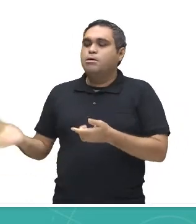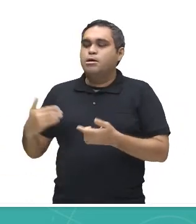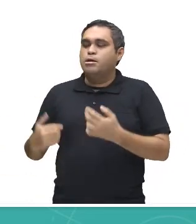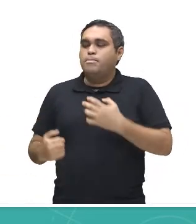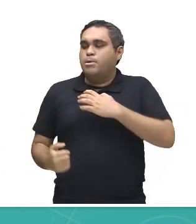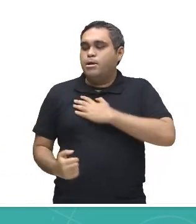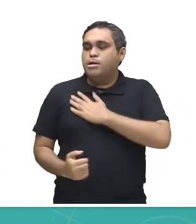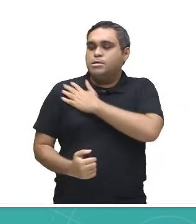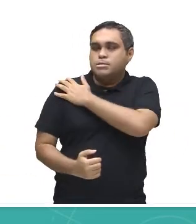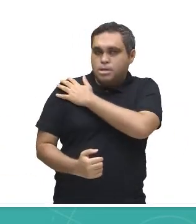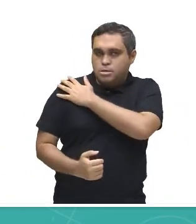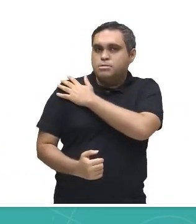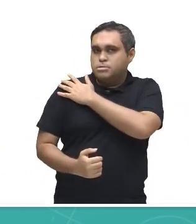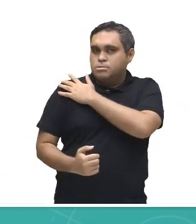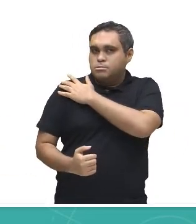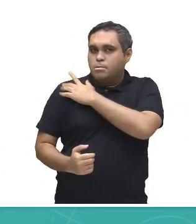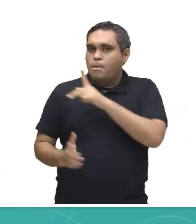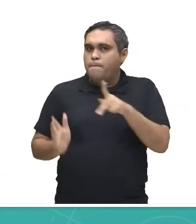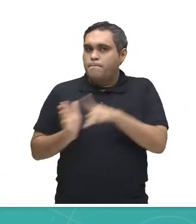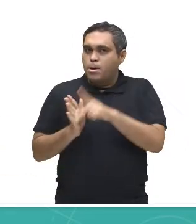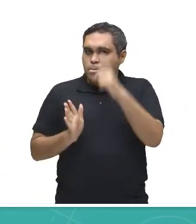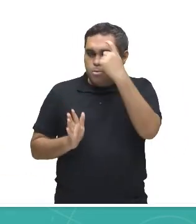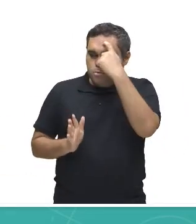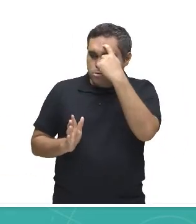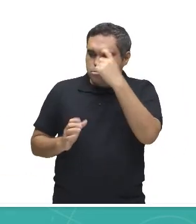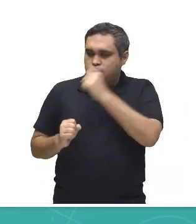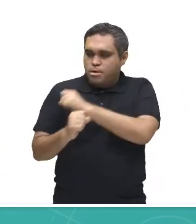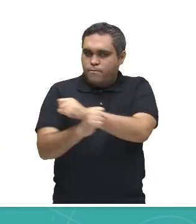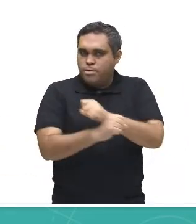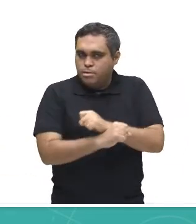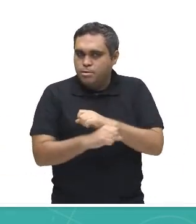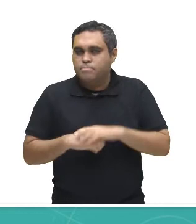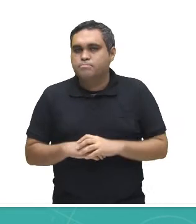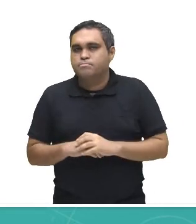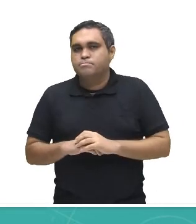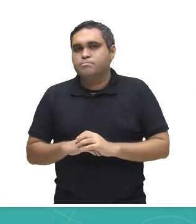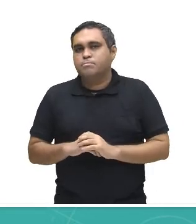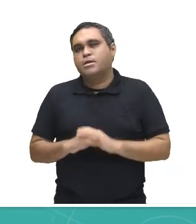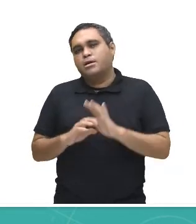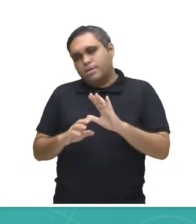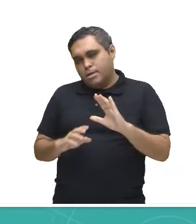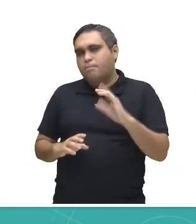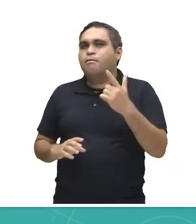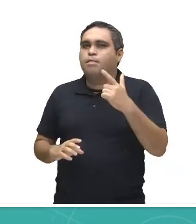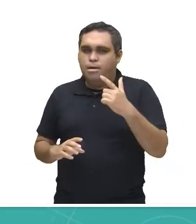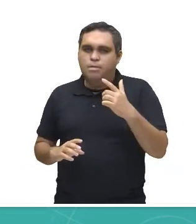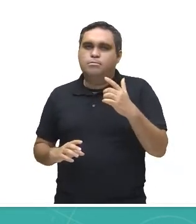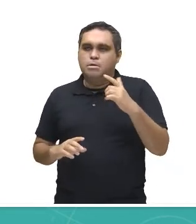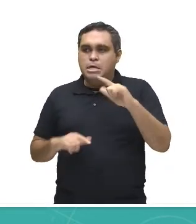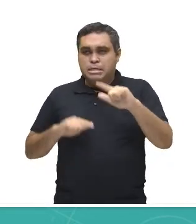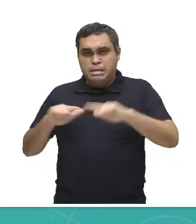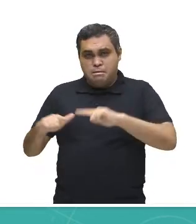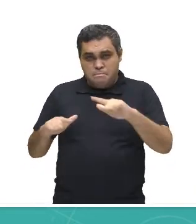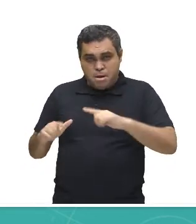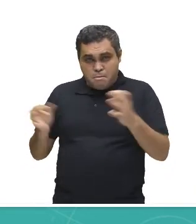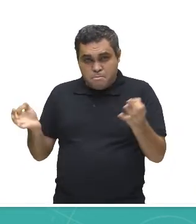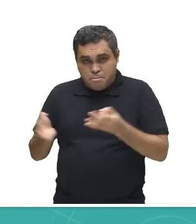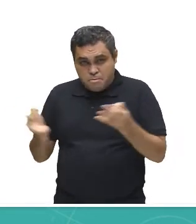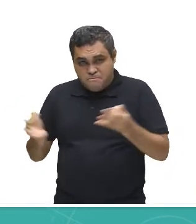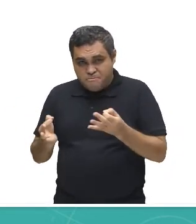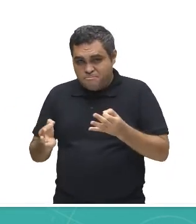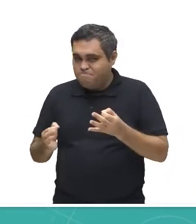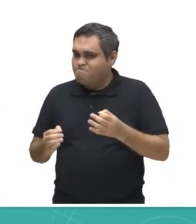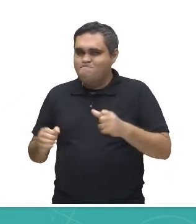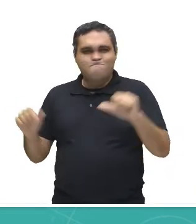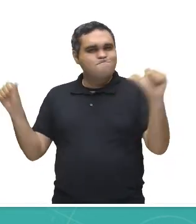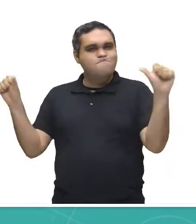Britânica das Índias Orientais. E, claro, né, com péssimas condições de trabalho. Aí a